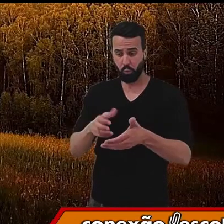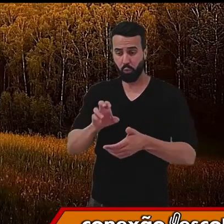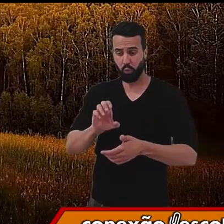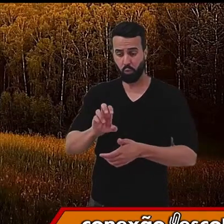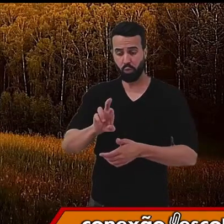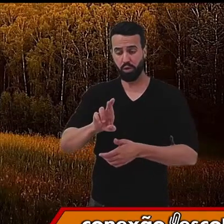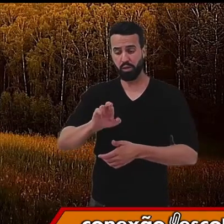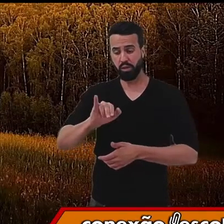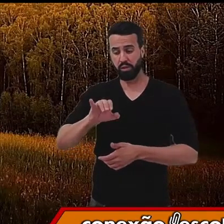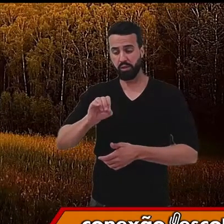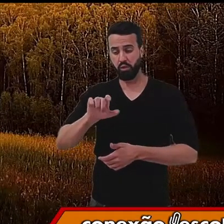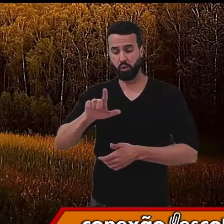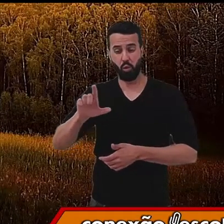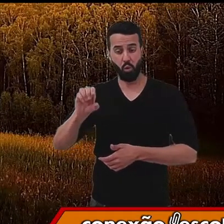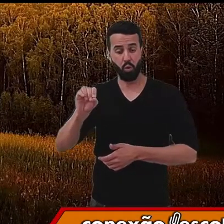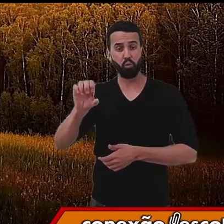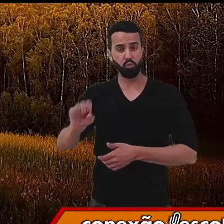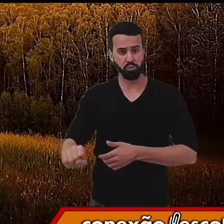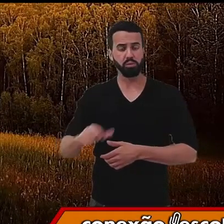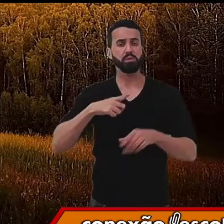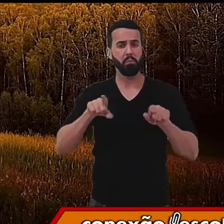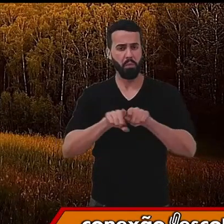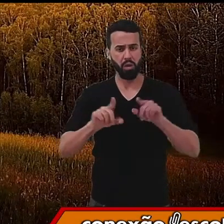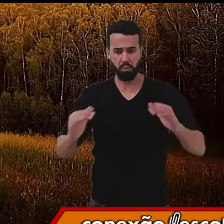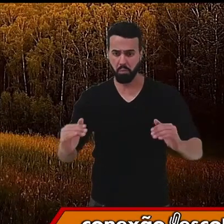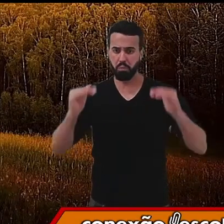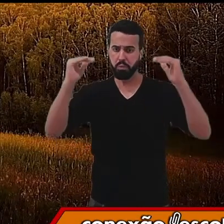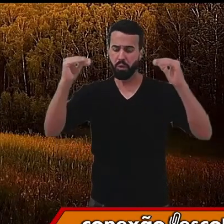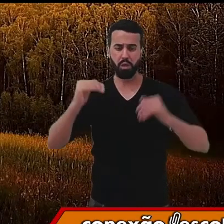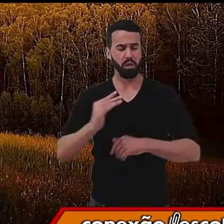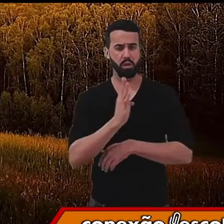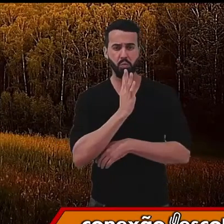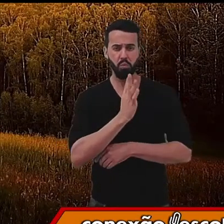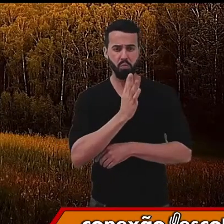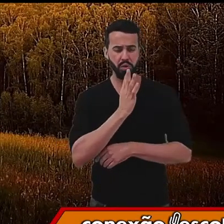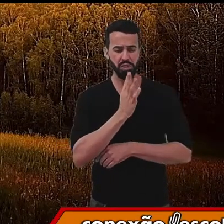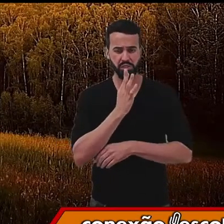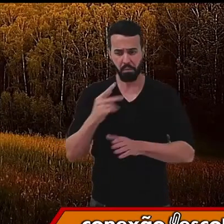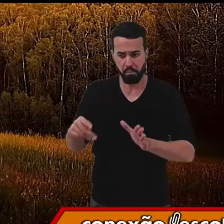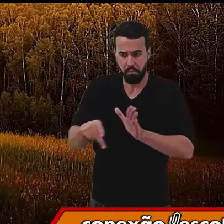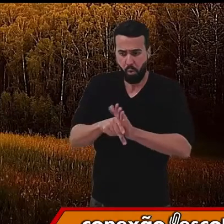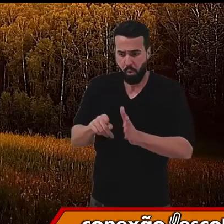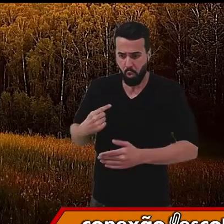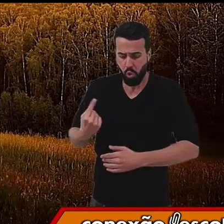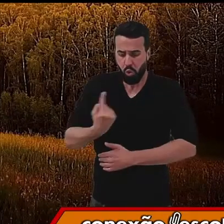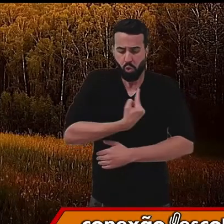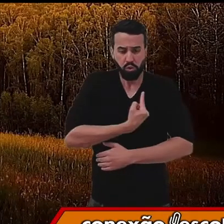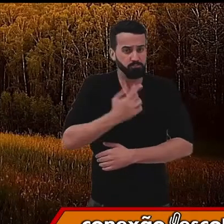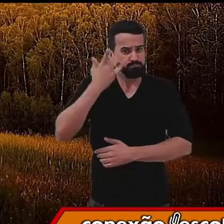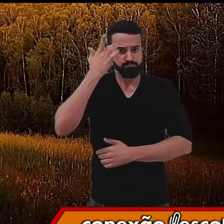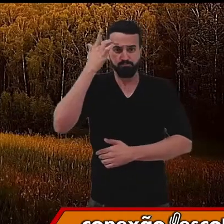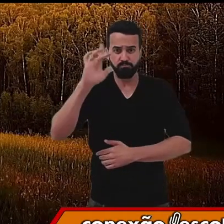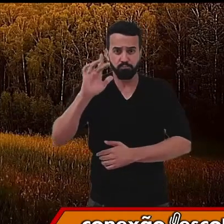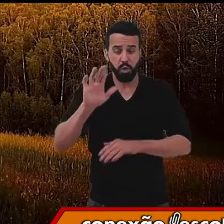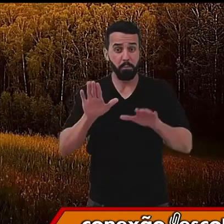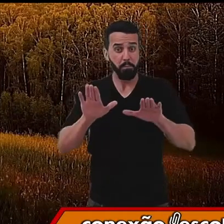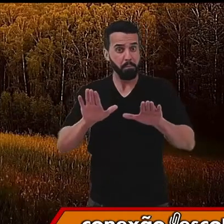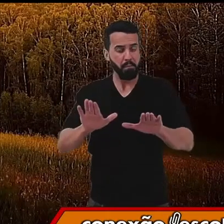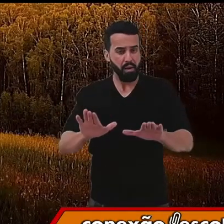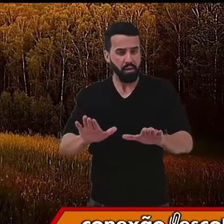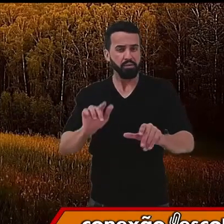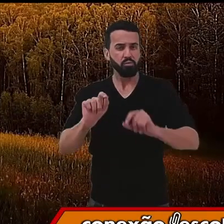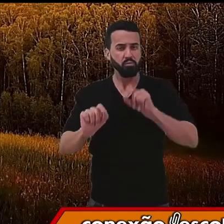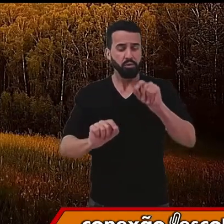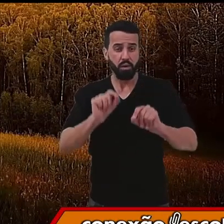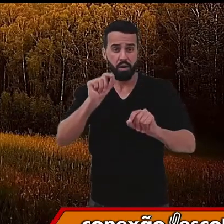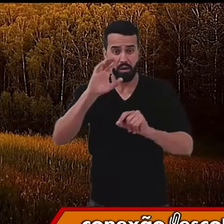assumindo postos de comando que até então eles não conheciam como deles, eles não haviam ocupado. Mas quando